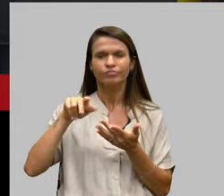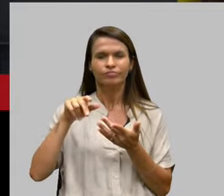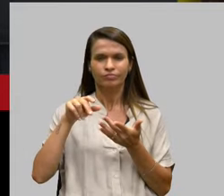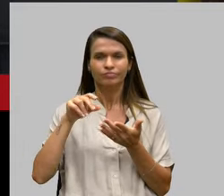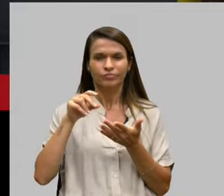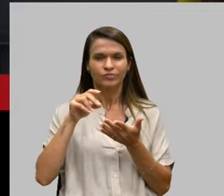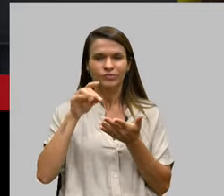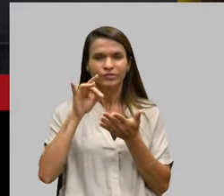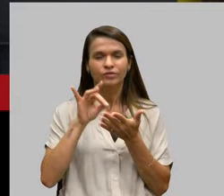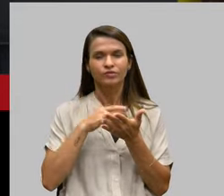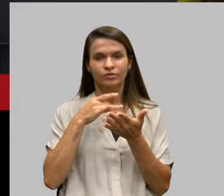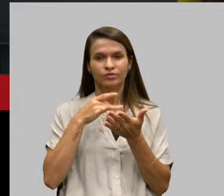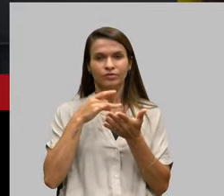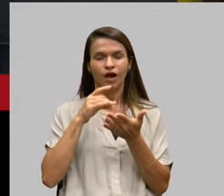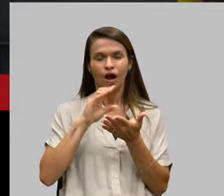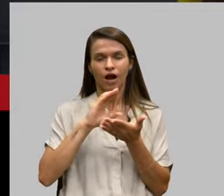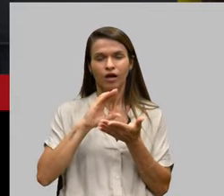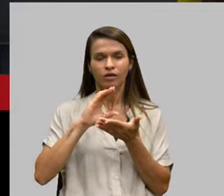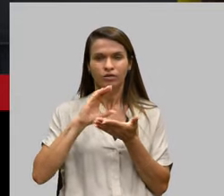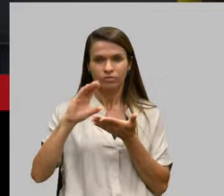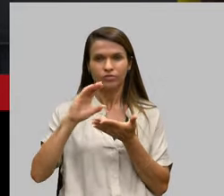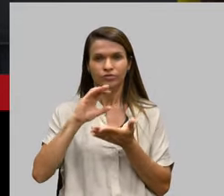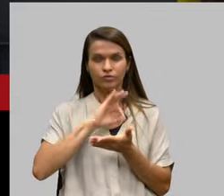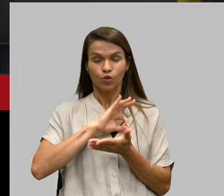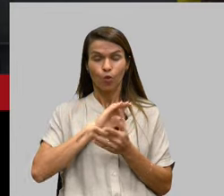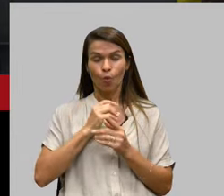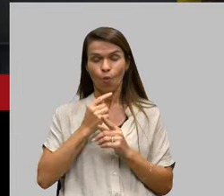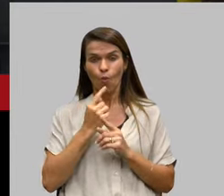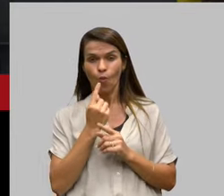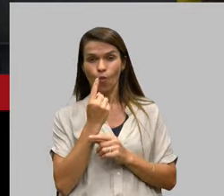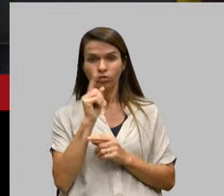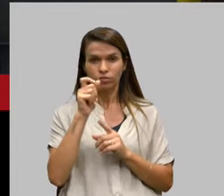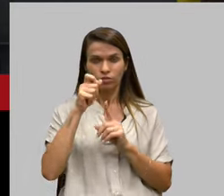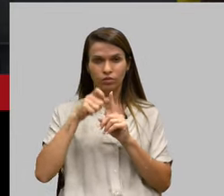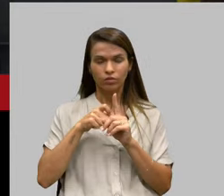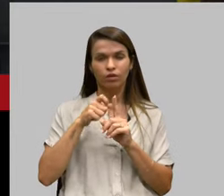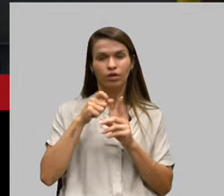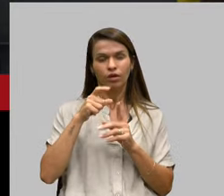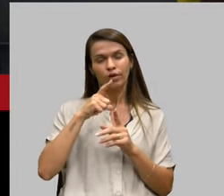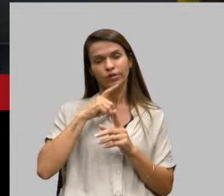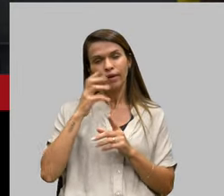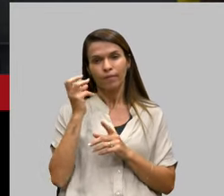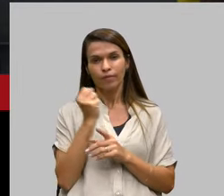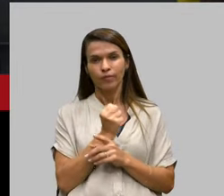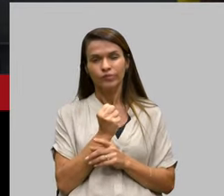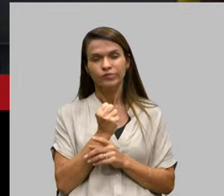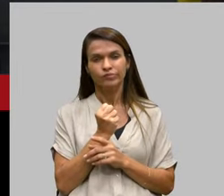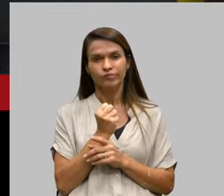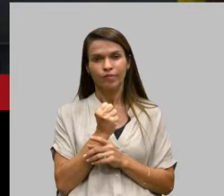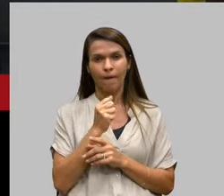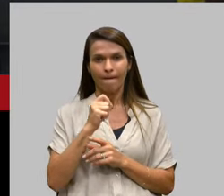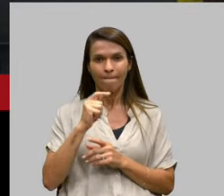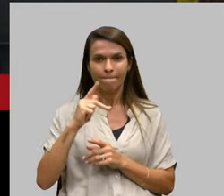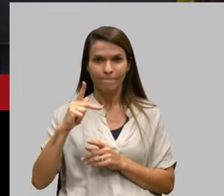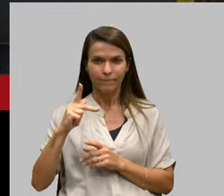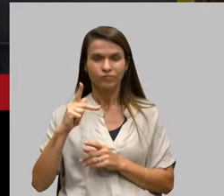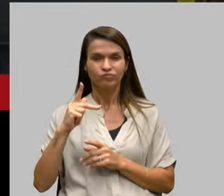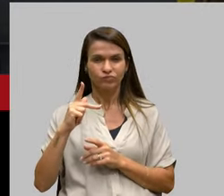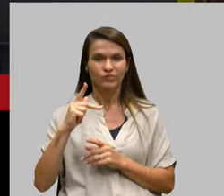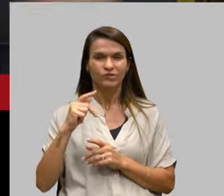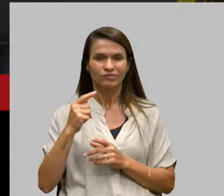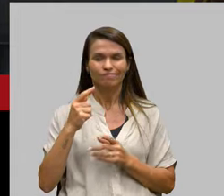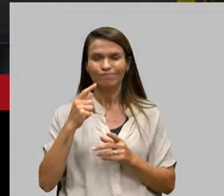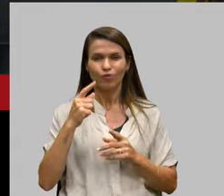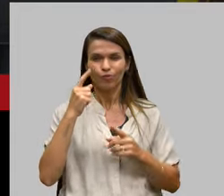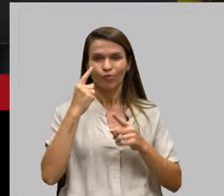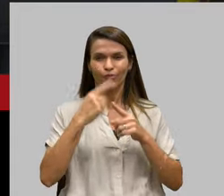remuneração do servidor justamente no último mês em queria se aposentar por exemplo Foi algo aqui que ficou taxativamente vedado aqui na